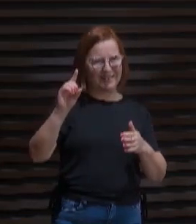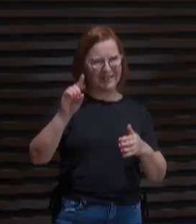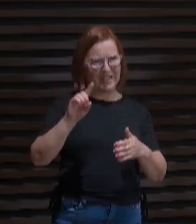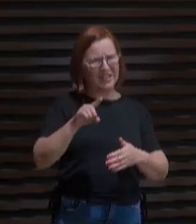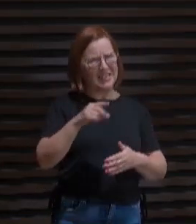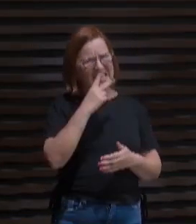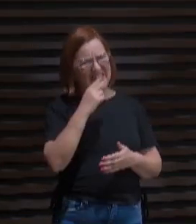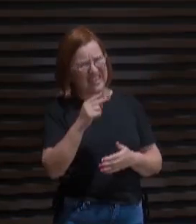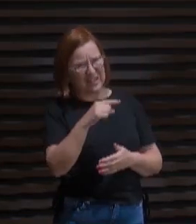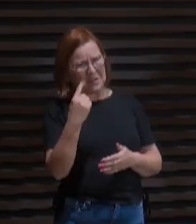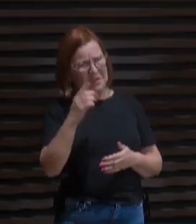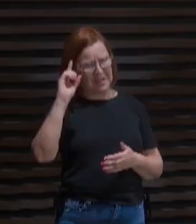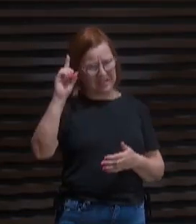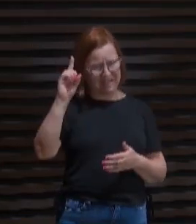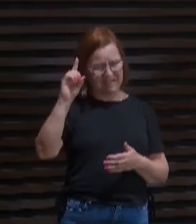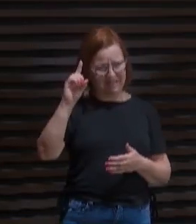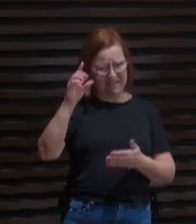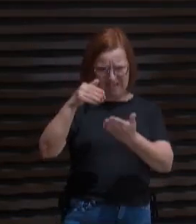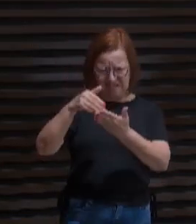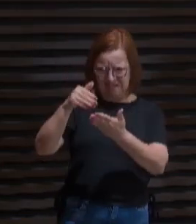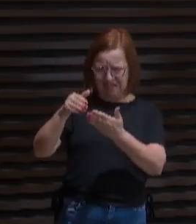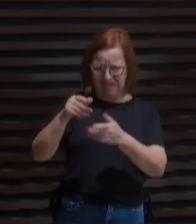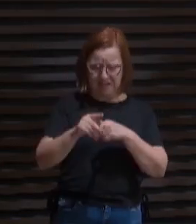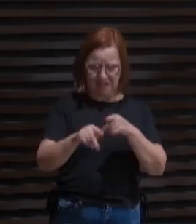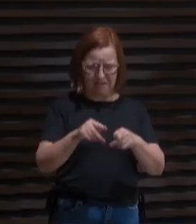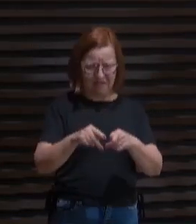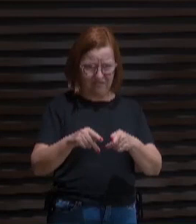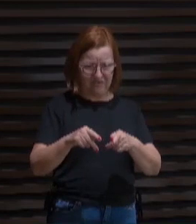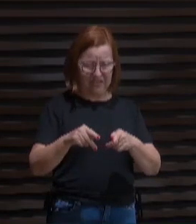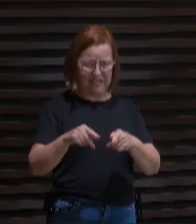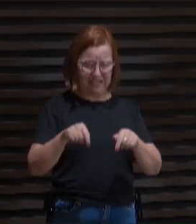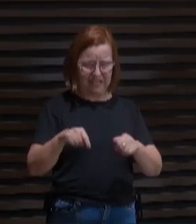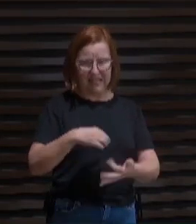não lançaste fora os moradores dessa terra, de diante do teu